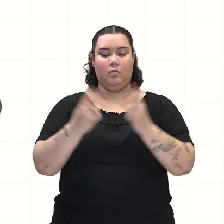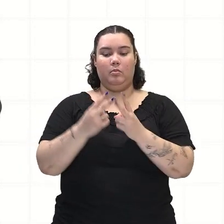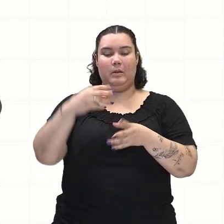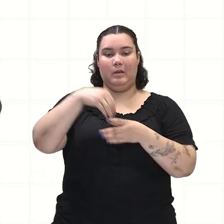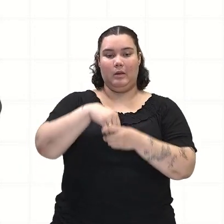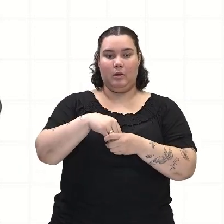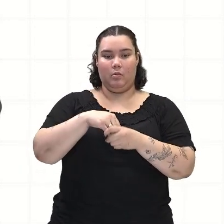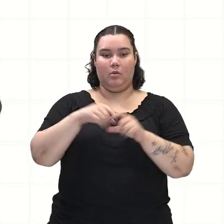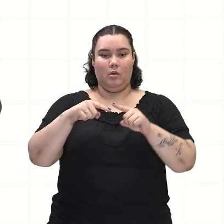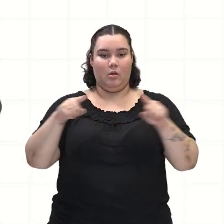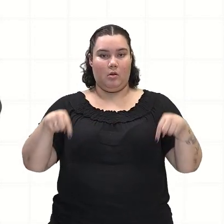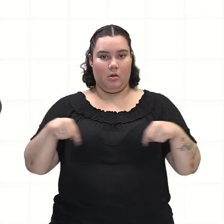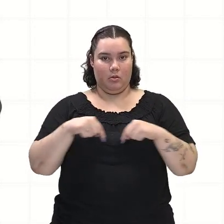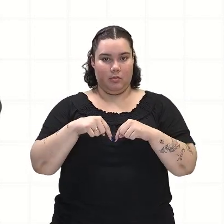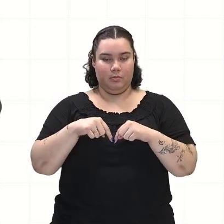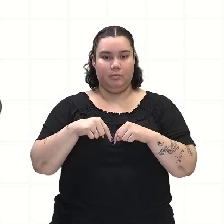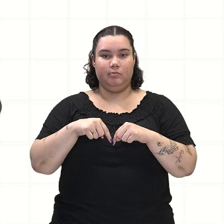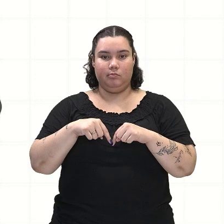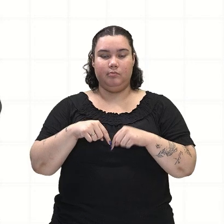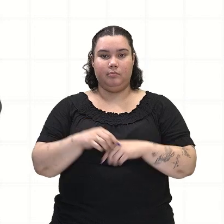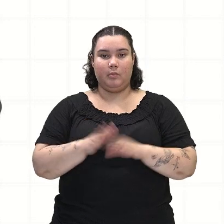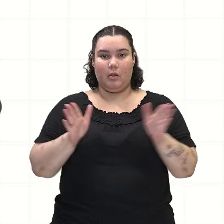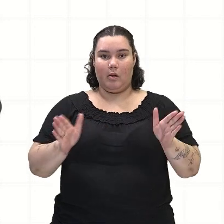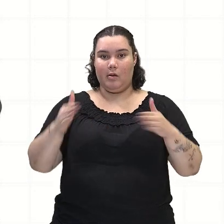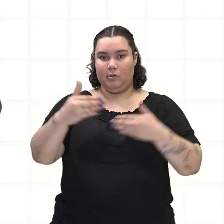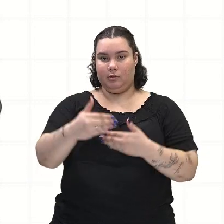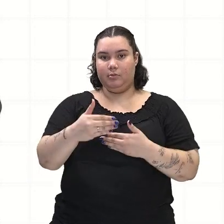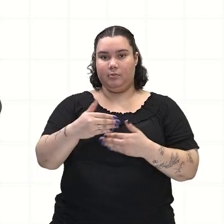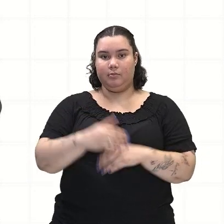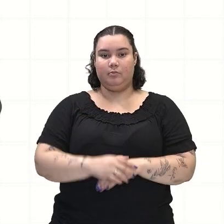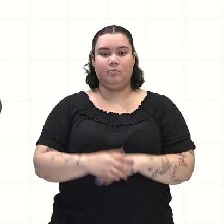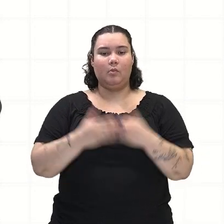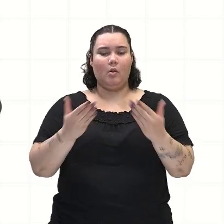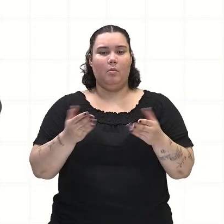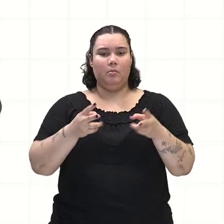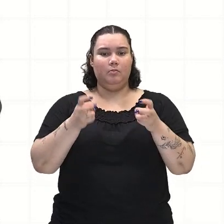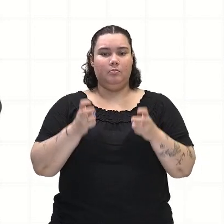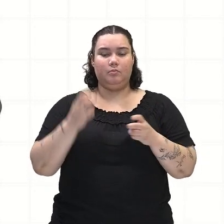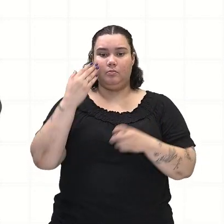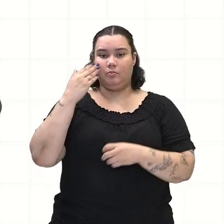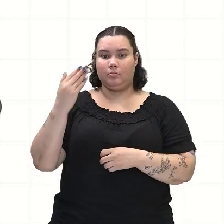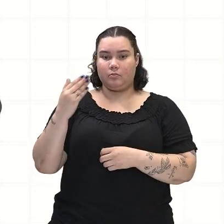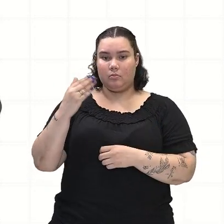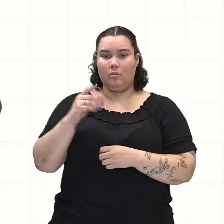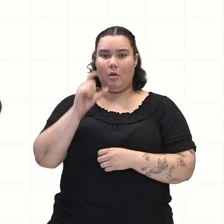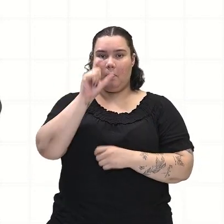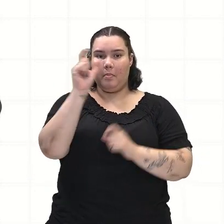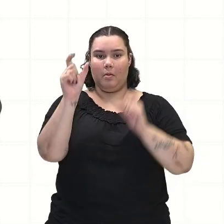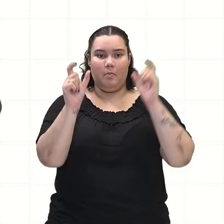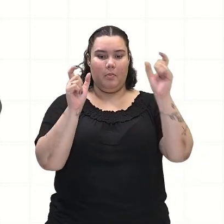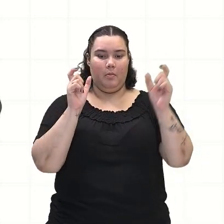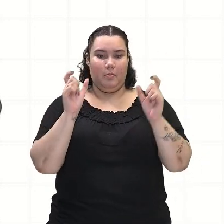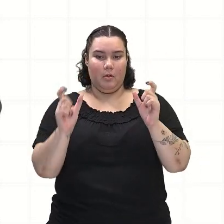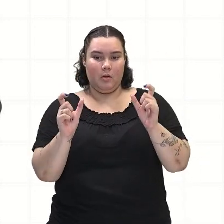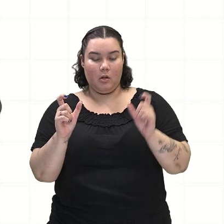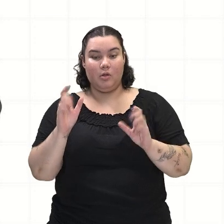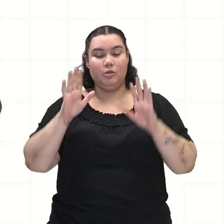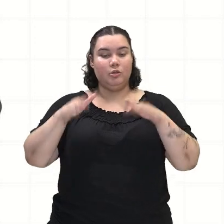da caixa? Então, observe que aqui, ó, as unidades já estão